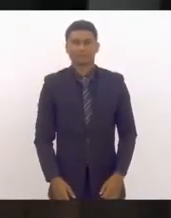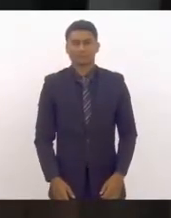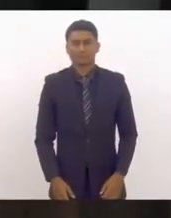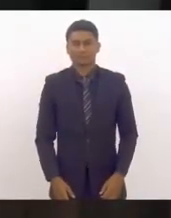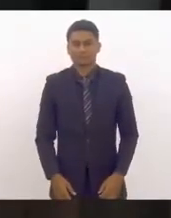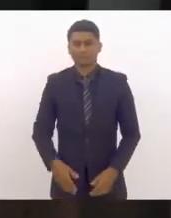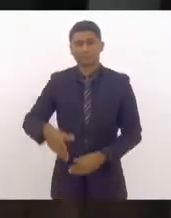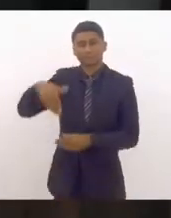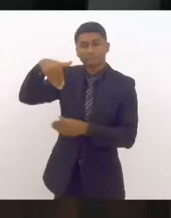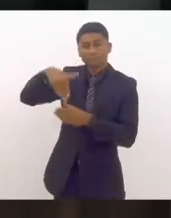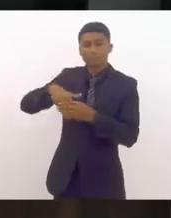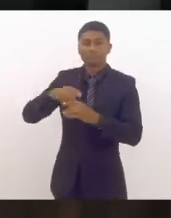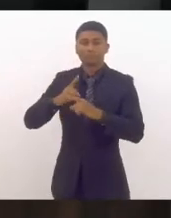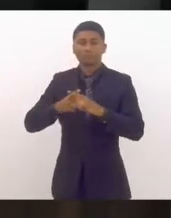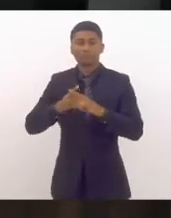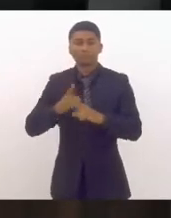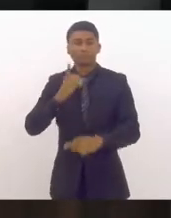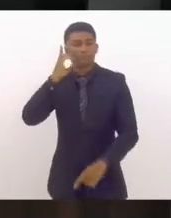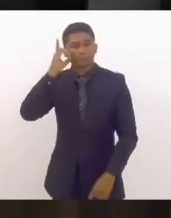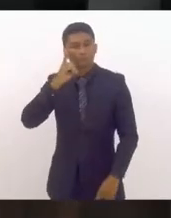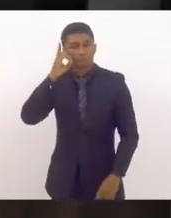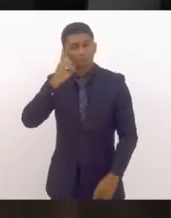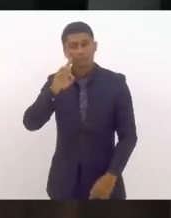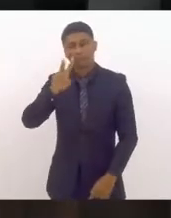Declaração de voto, deputado Valdeque Carneiro.